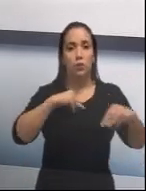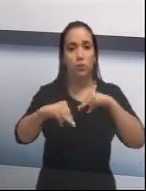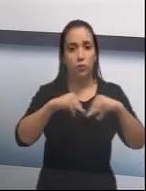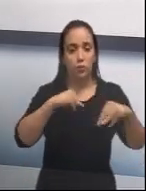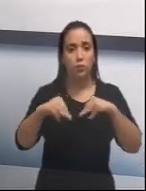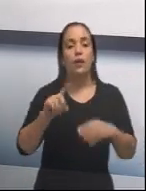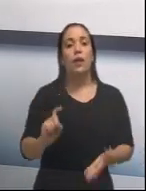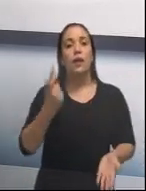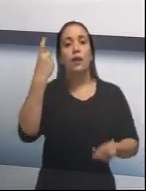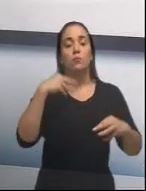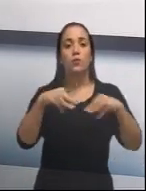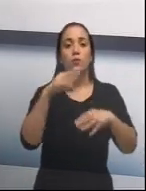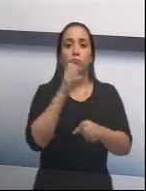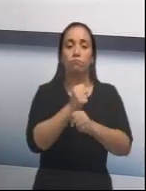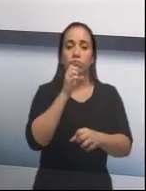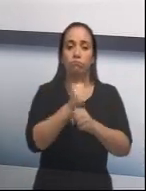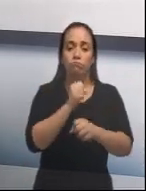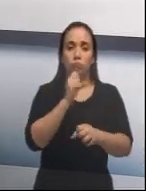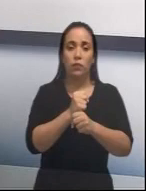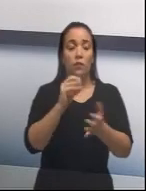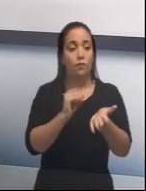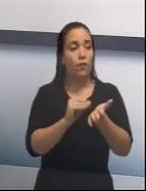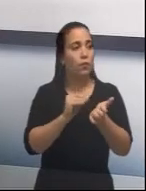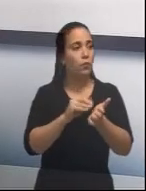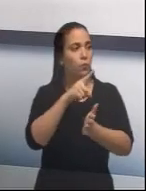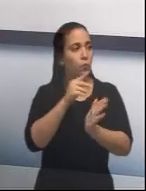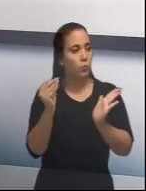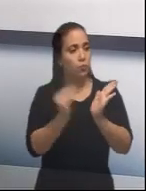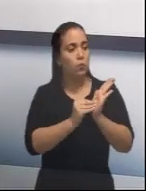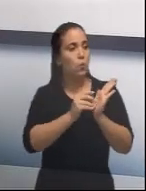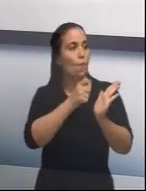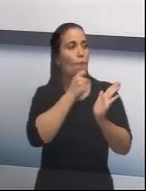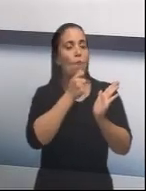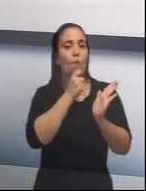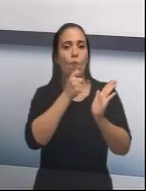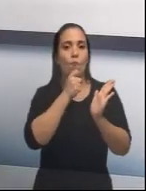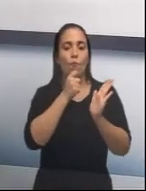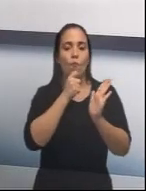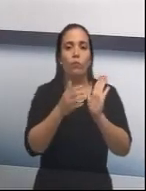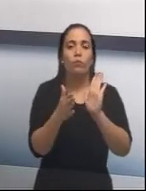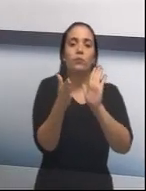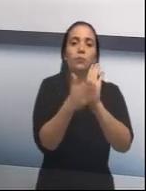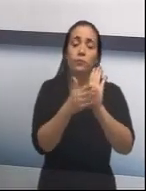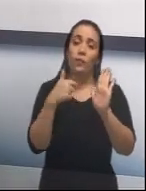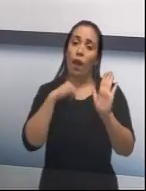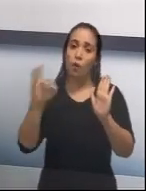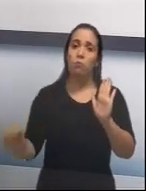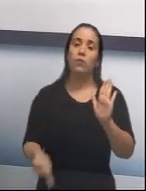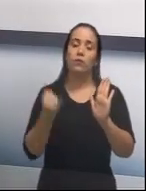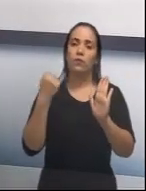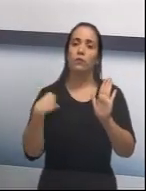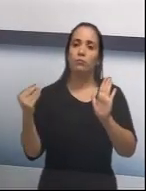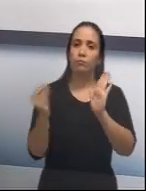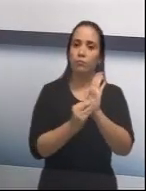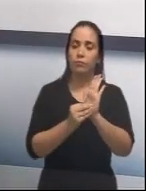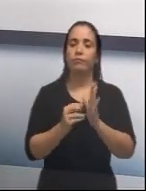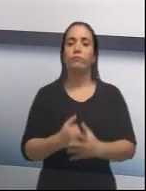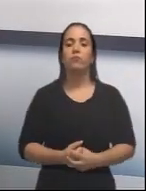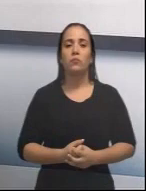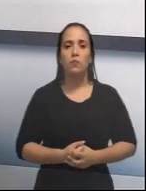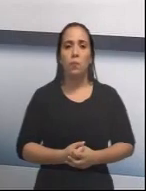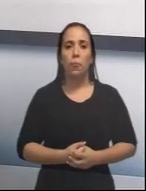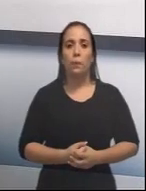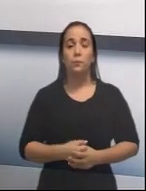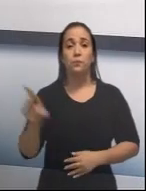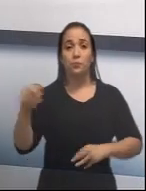Integração e foi ministro da Fazenda. Ele faltou aqui alguns cargos, né? Mas eu estou botando aqui por ele. Foi ministro da